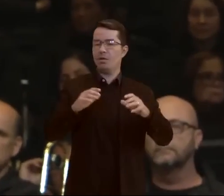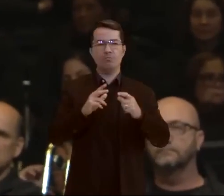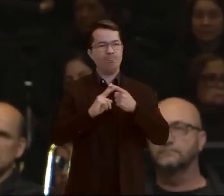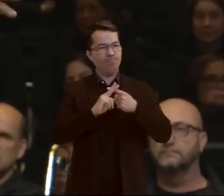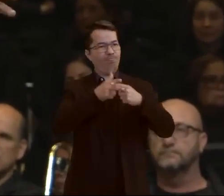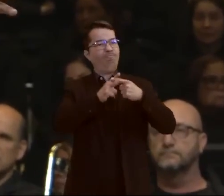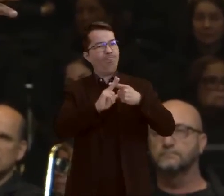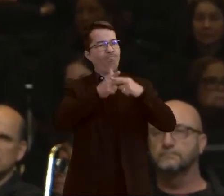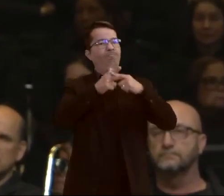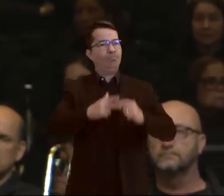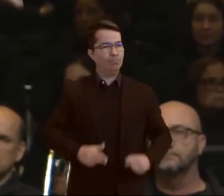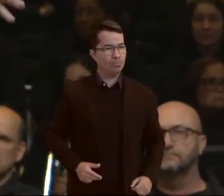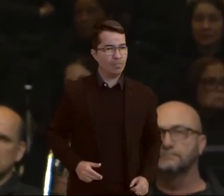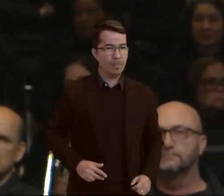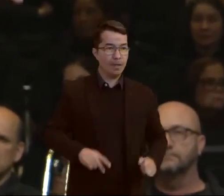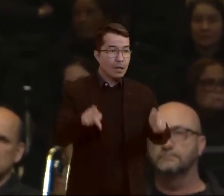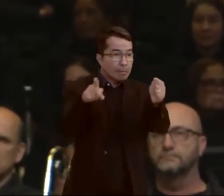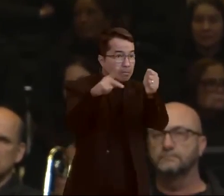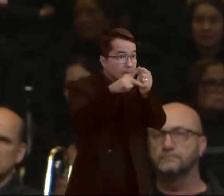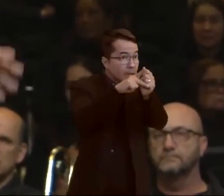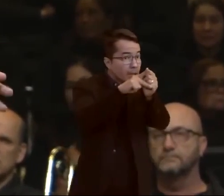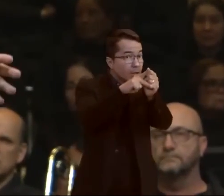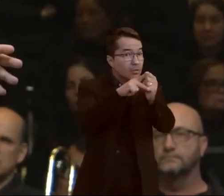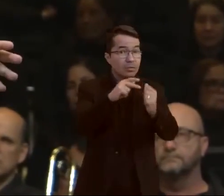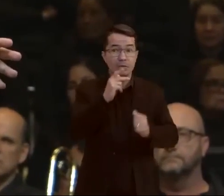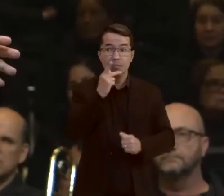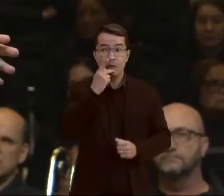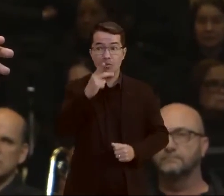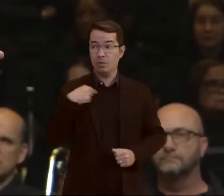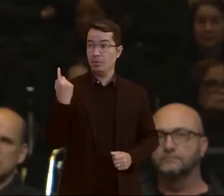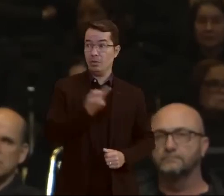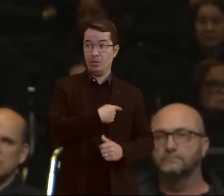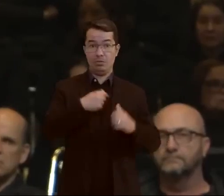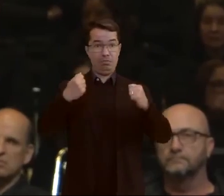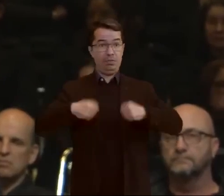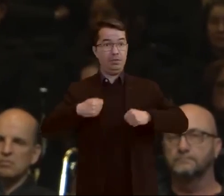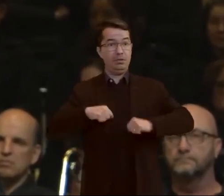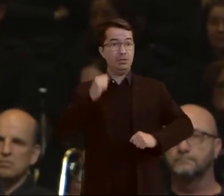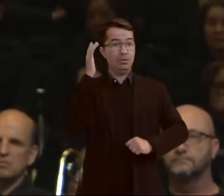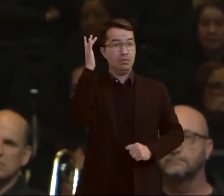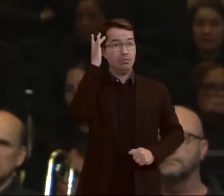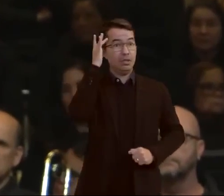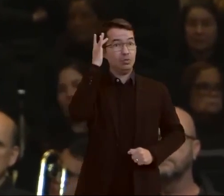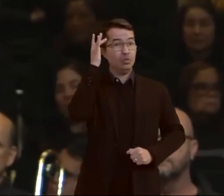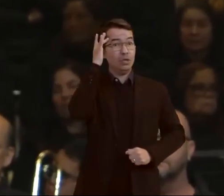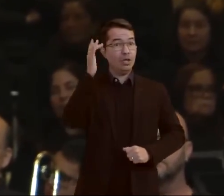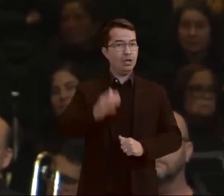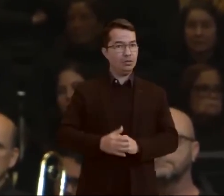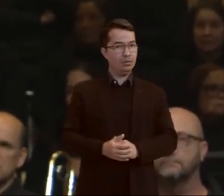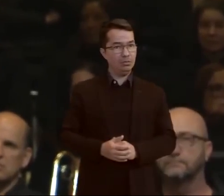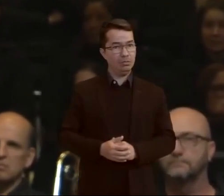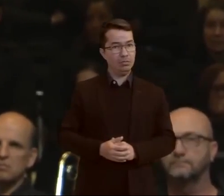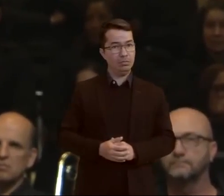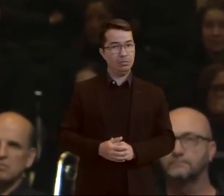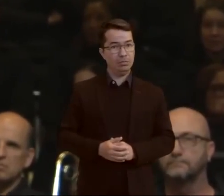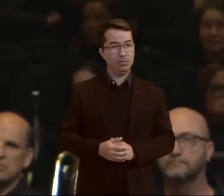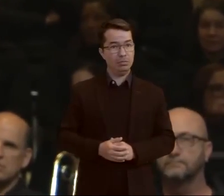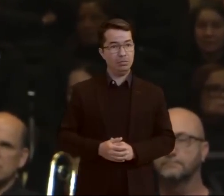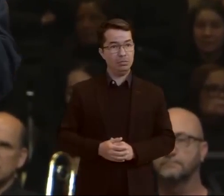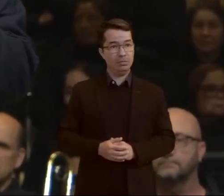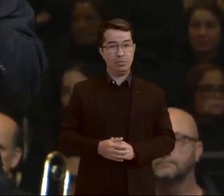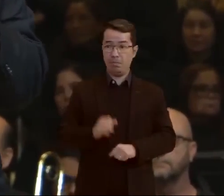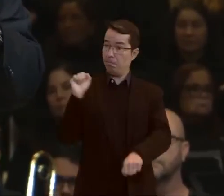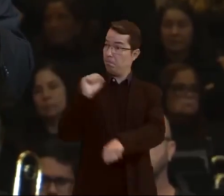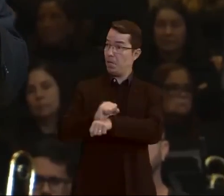isso é coisa de gente grande e a gente tem que aprender a ser gente grande. Porque quando a gente não tem maturidade, a